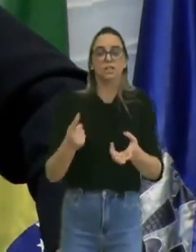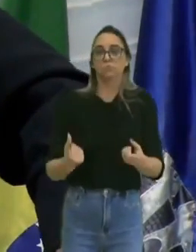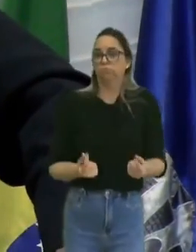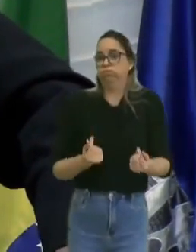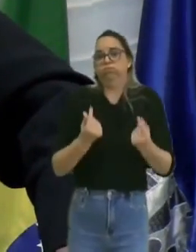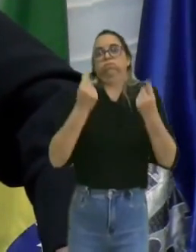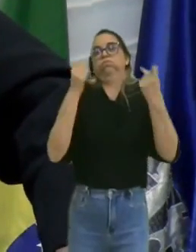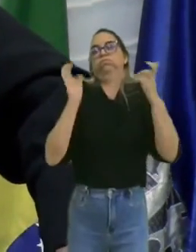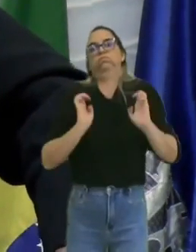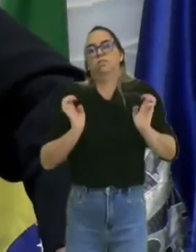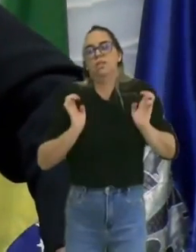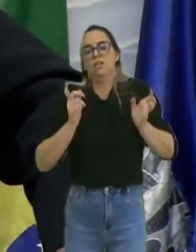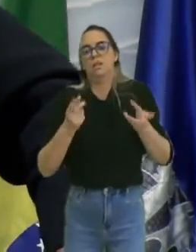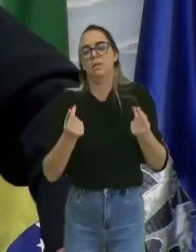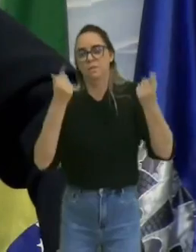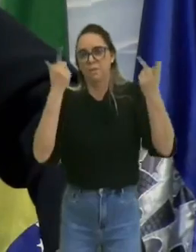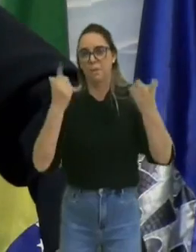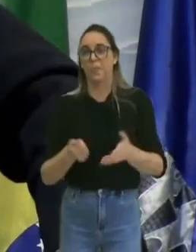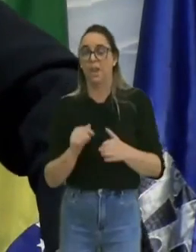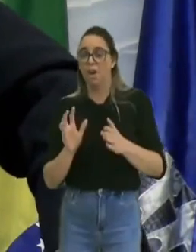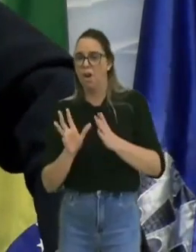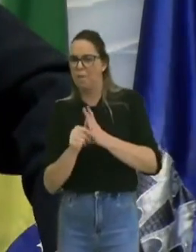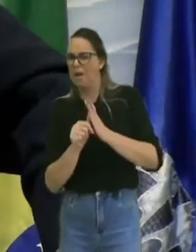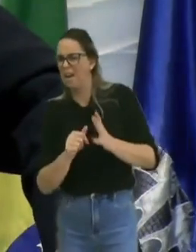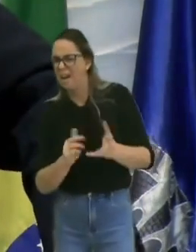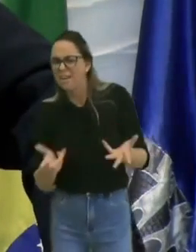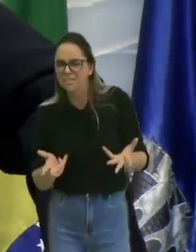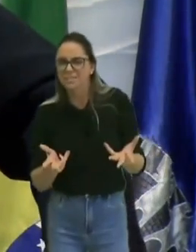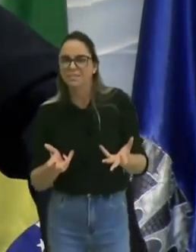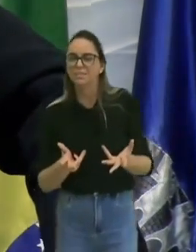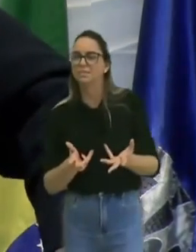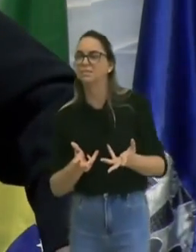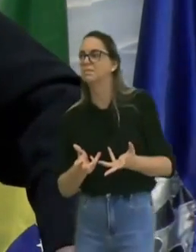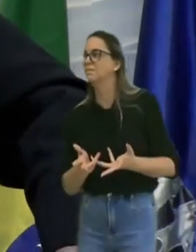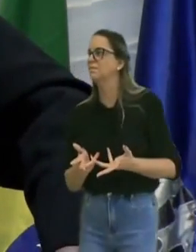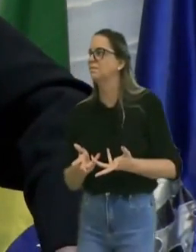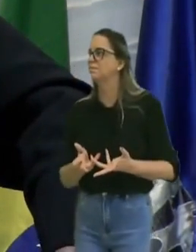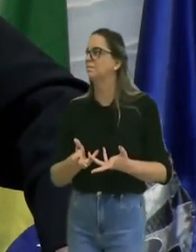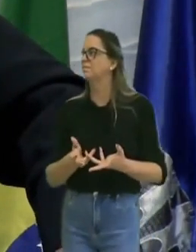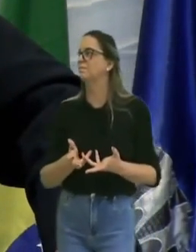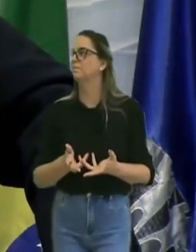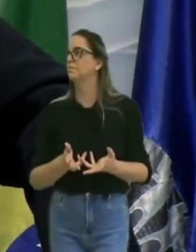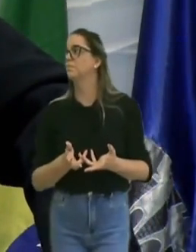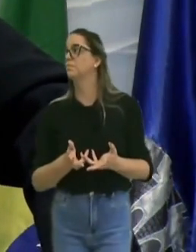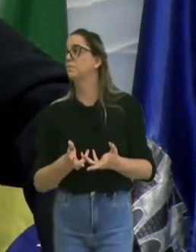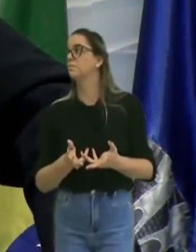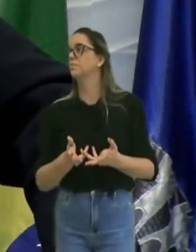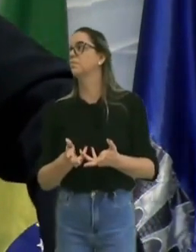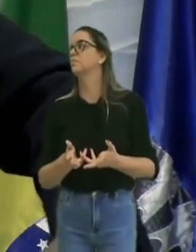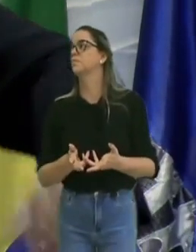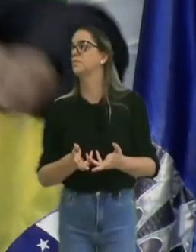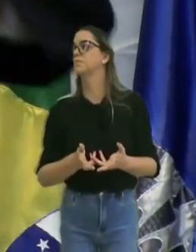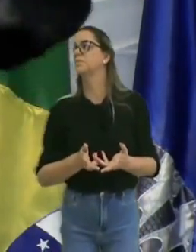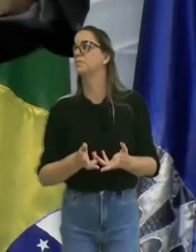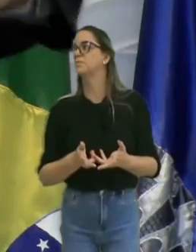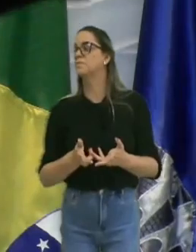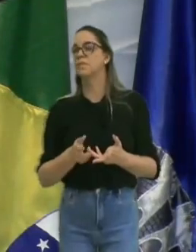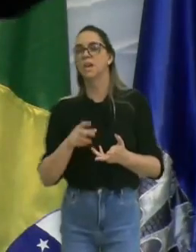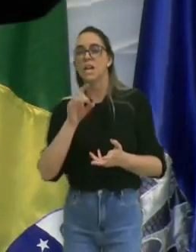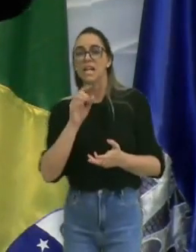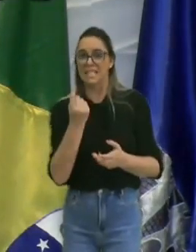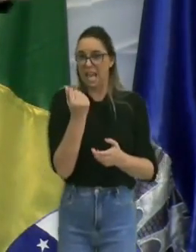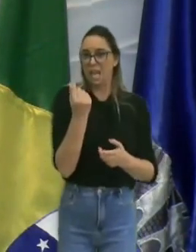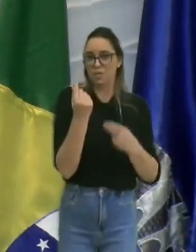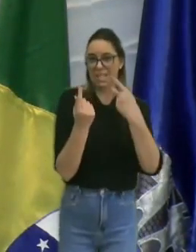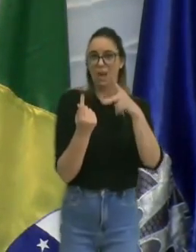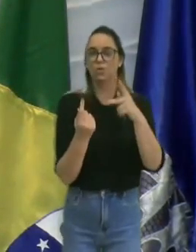De São Bento, velho babando para lhe roubar. Diz que você é o segundo mais rico de Pernambuco. Mas seu dinheiro para mim só faz feder. É que nesse